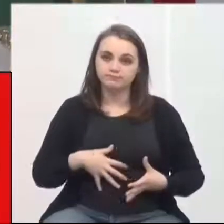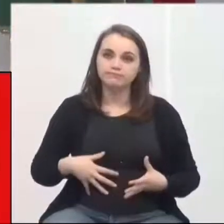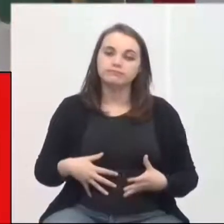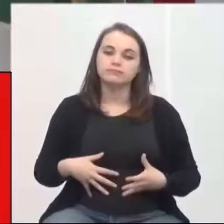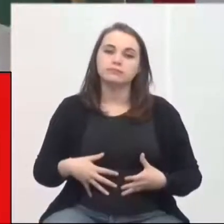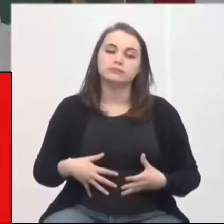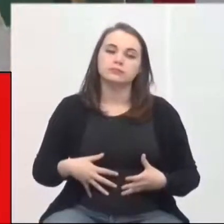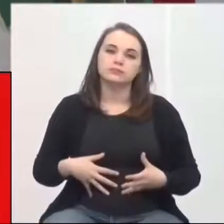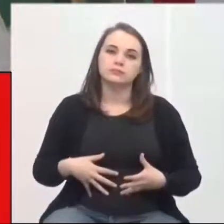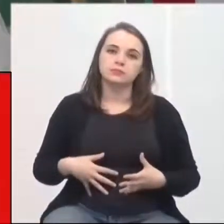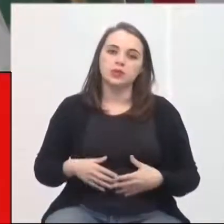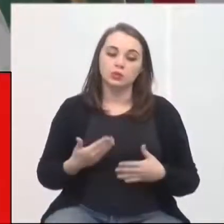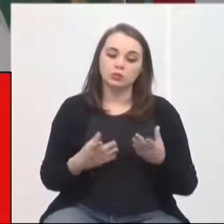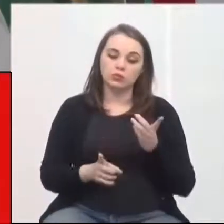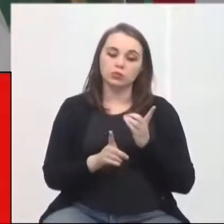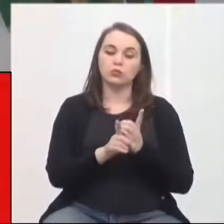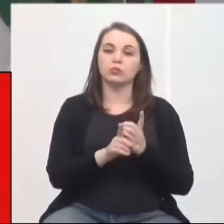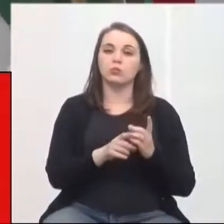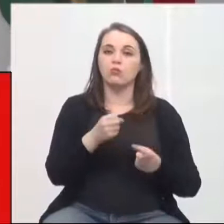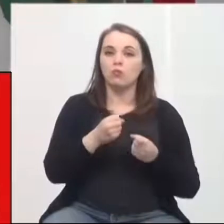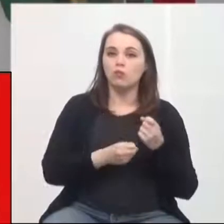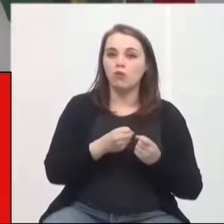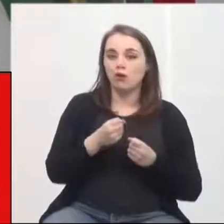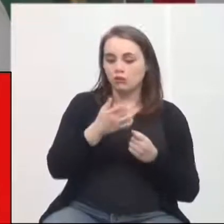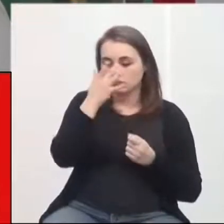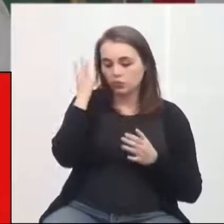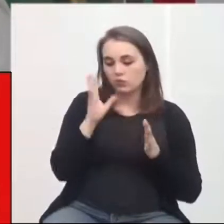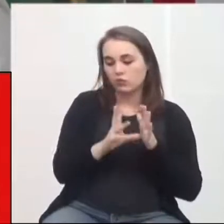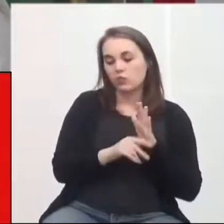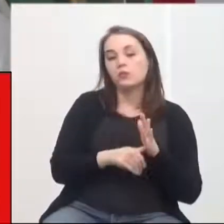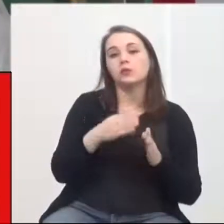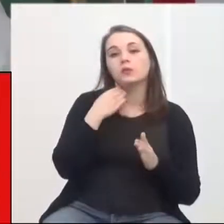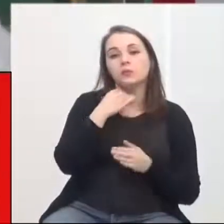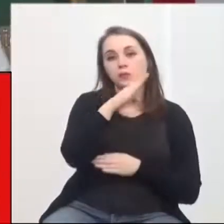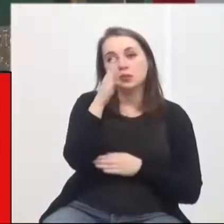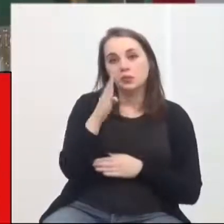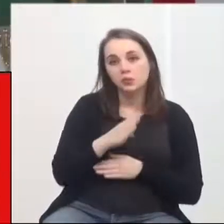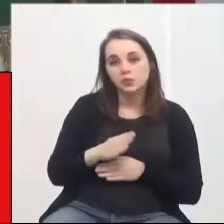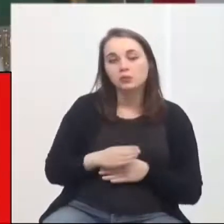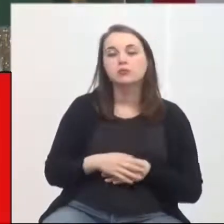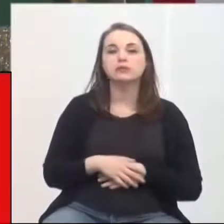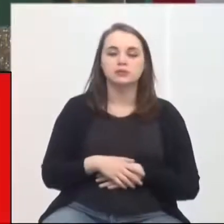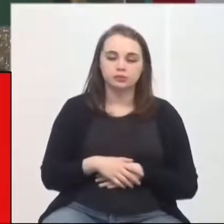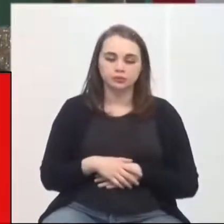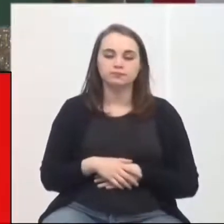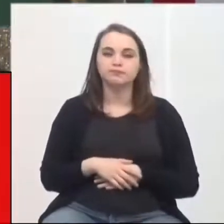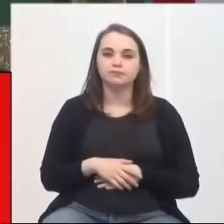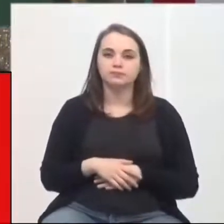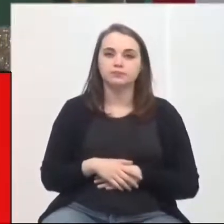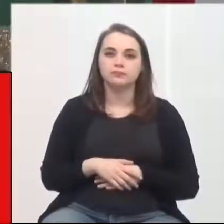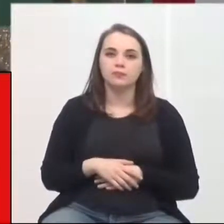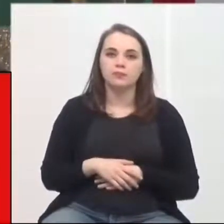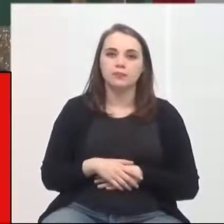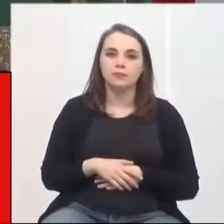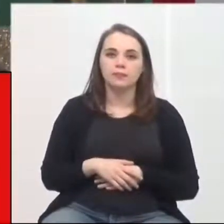ao encontrar o veículo dos criminosos quando a viatura policial se deslocava para atender a ocorrência.